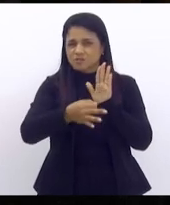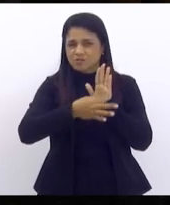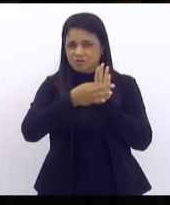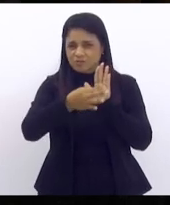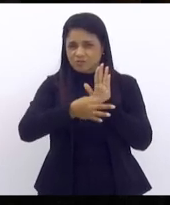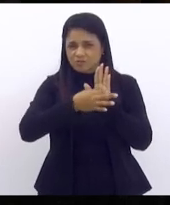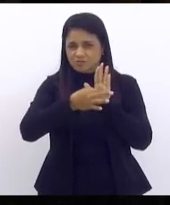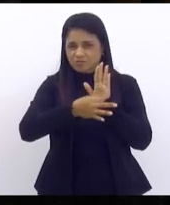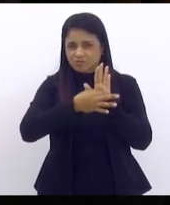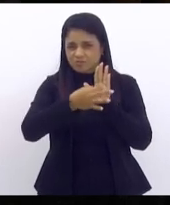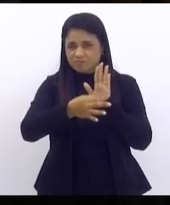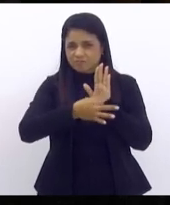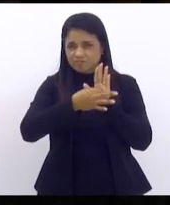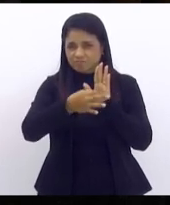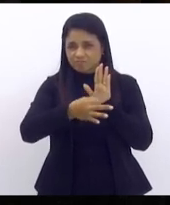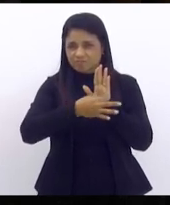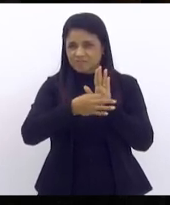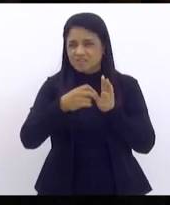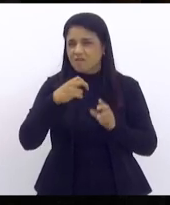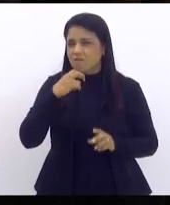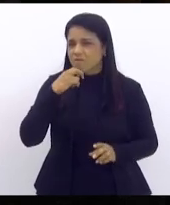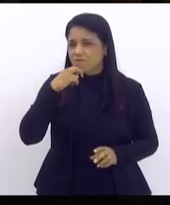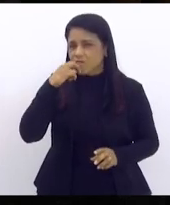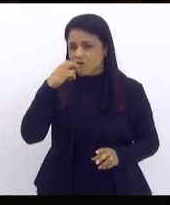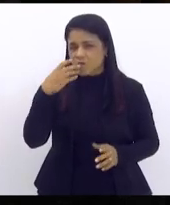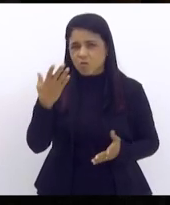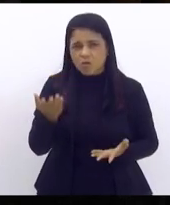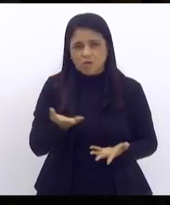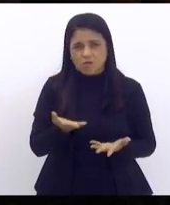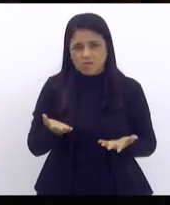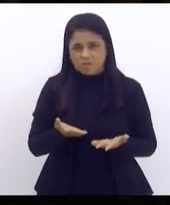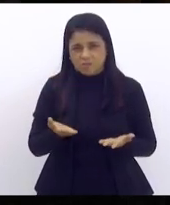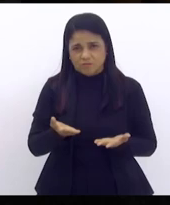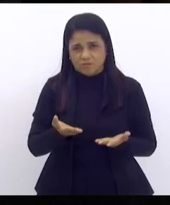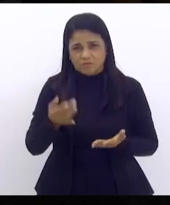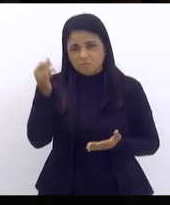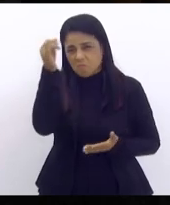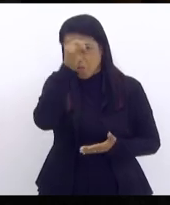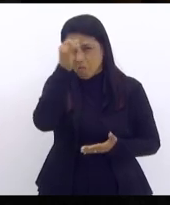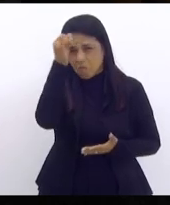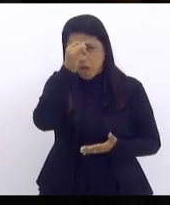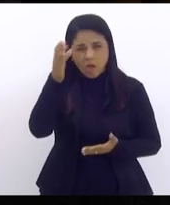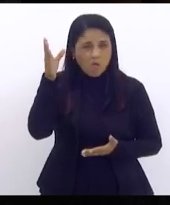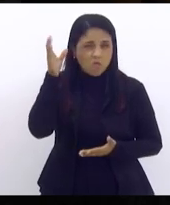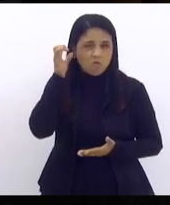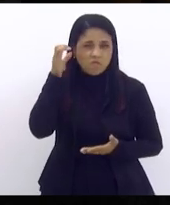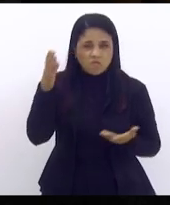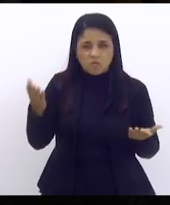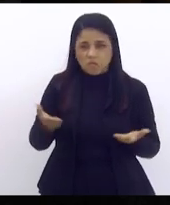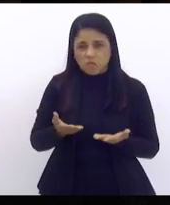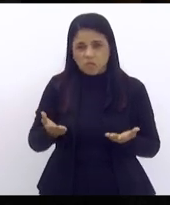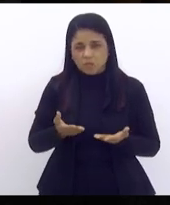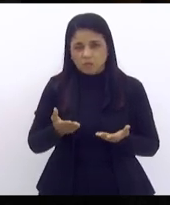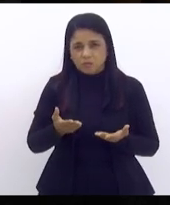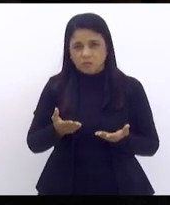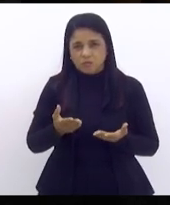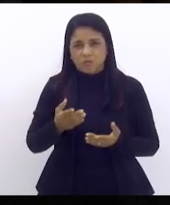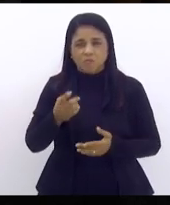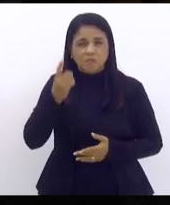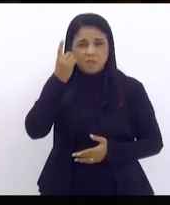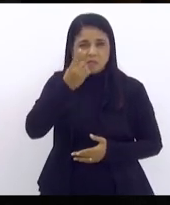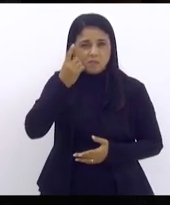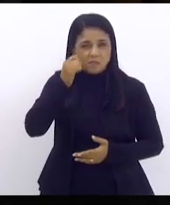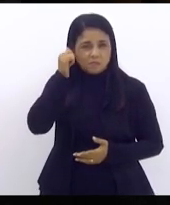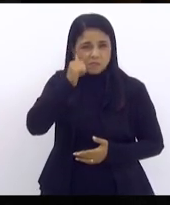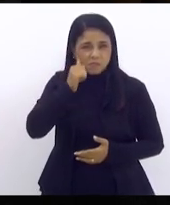Essa verborragia que ouvimos agora, de tanta bobagem que falou uma deputada